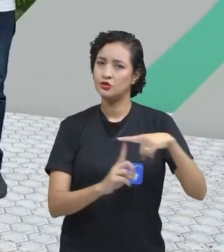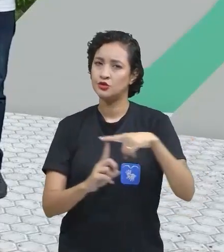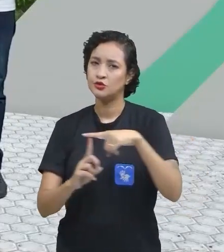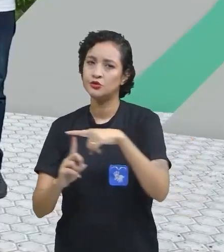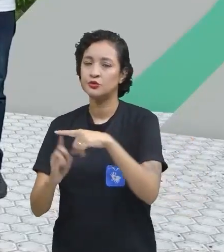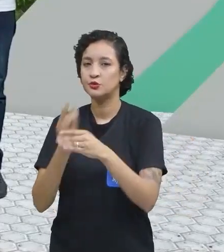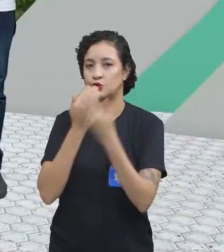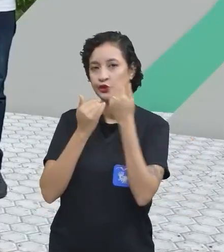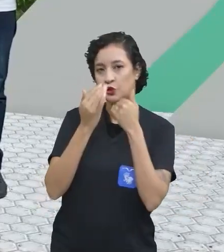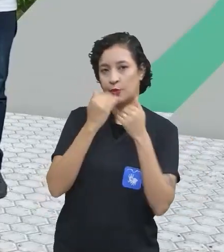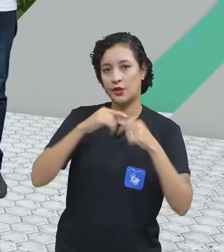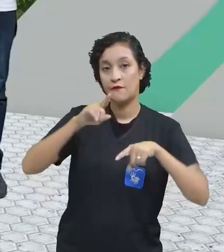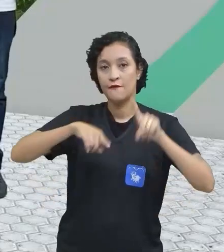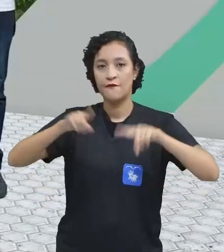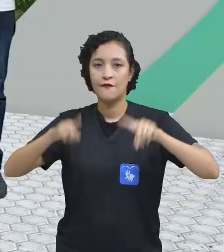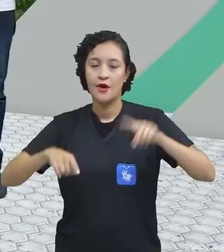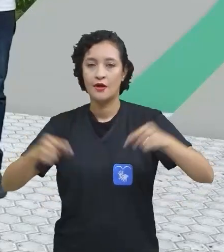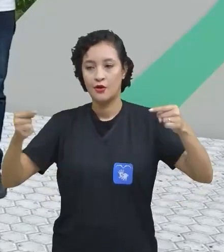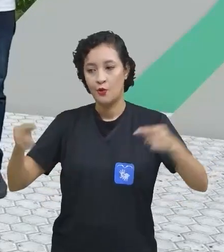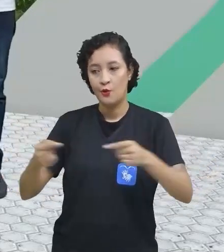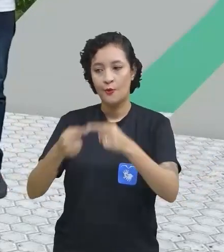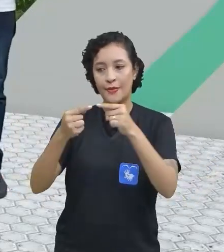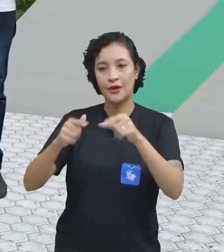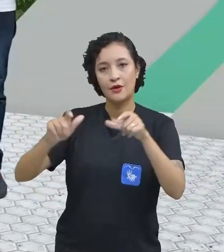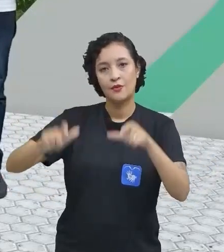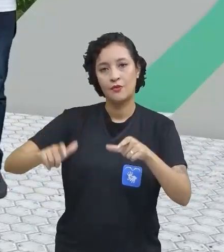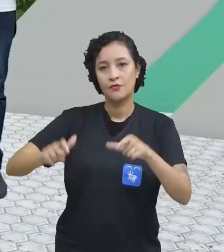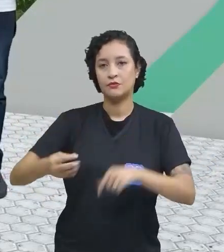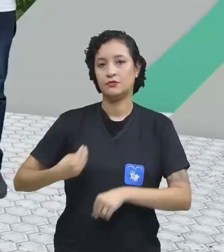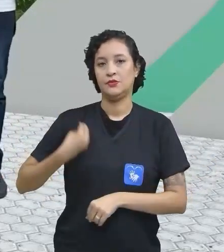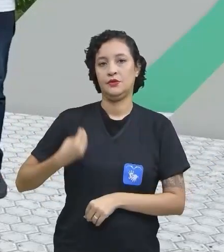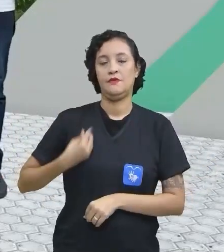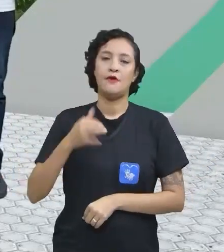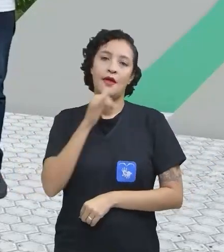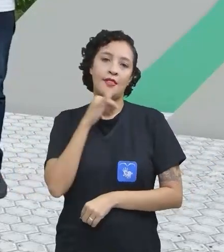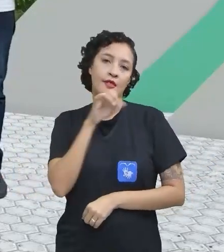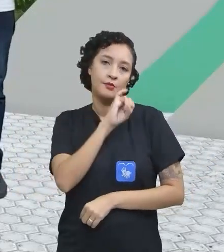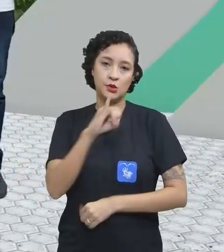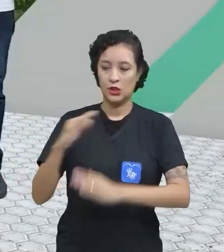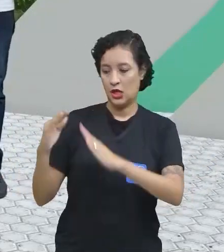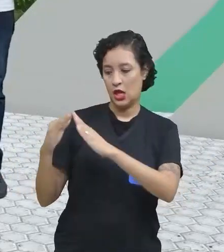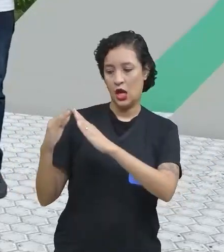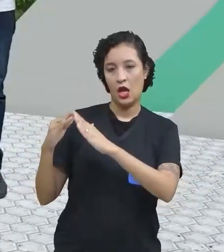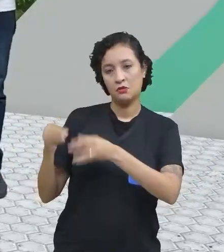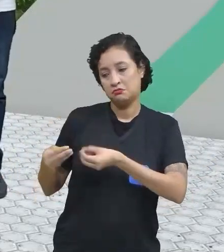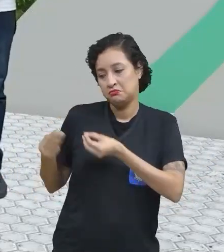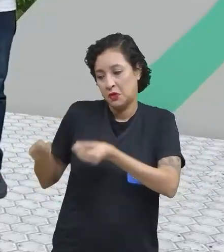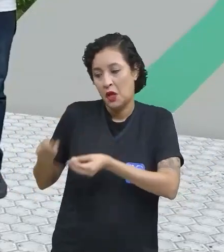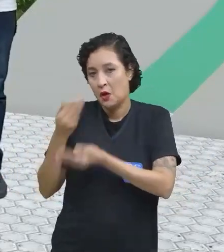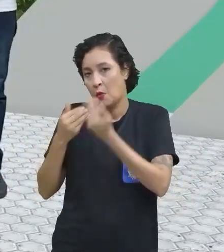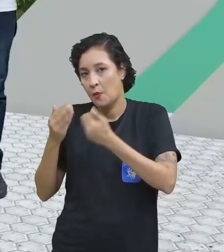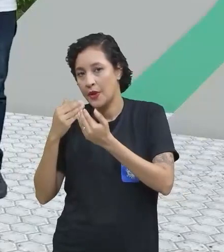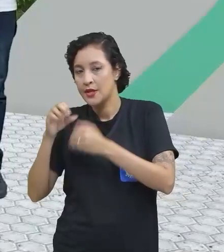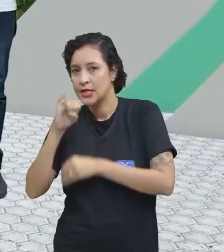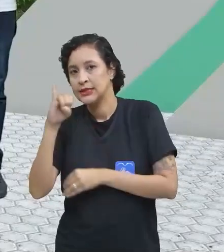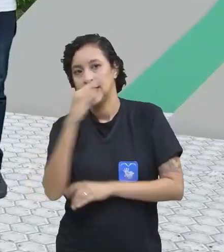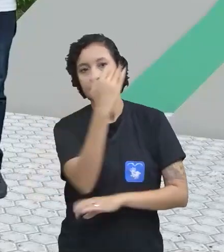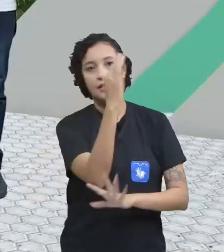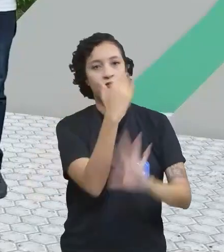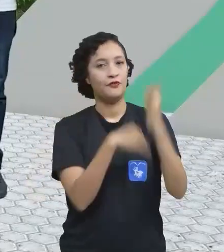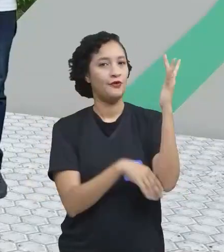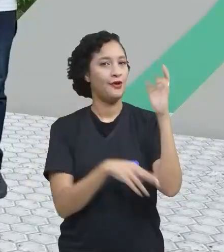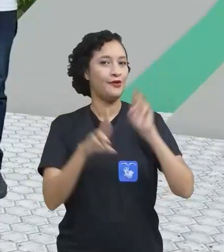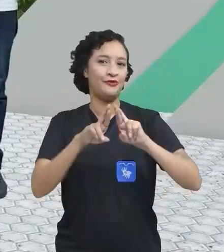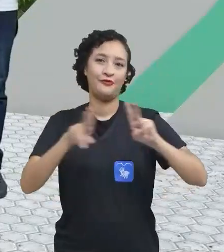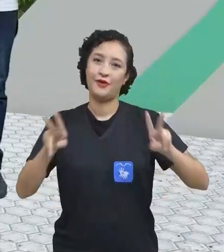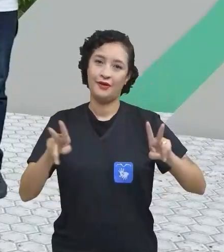do ambiente em que ele vive. Se ele vive na casa e você oferece ração para ele, ele vai comer aquilo. Mas se ele fosse para o mato, para uma selva, por exemplo, ele ia precisar caçar